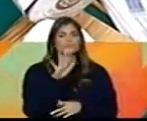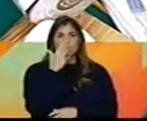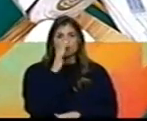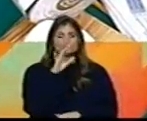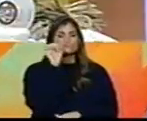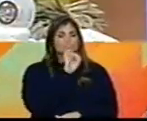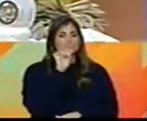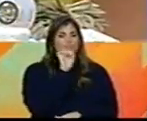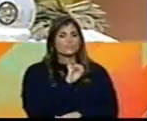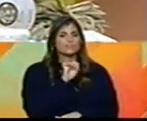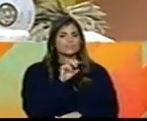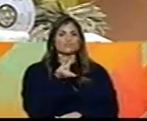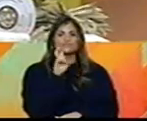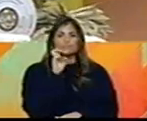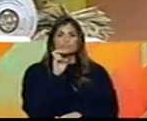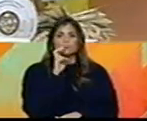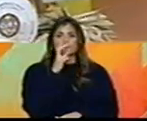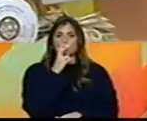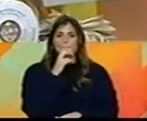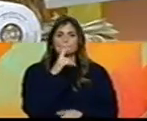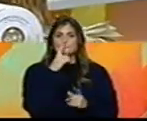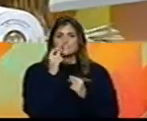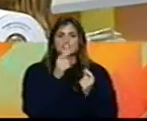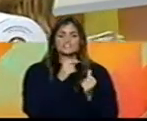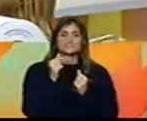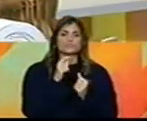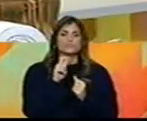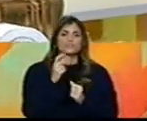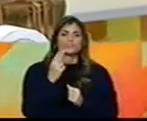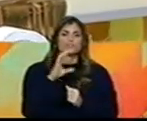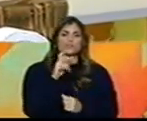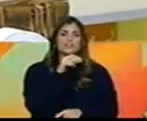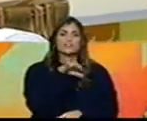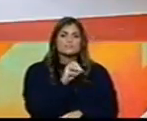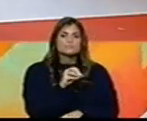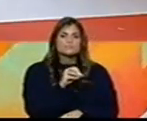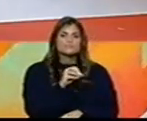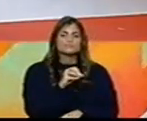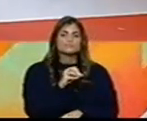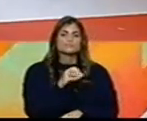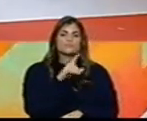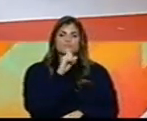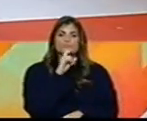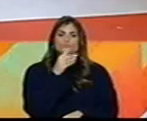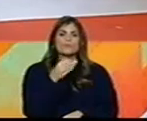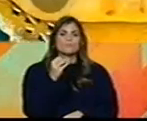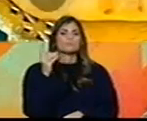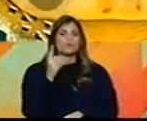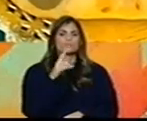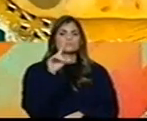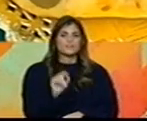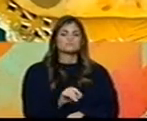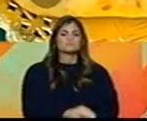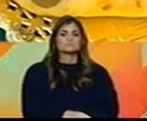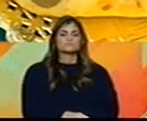Parece uma cenourinha com cheiro, sim, parecido com o eucalipto. Também existe em pó, não é? Também sim, também, pó. Se não tiverem em casa, também podem usar, sim, em pó. Sim.